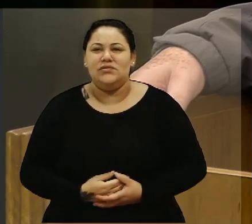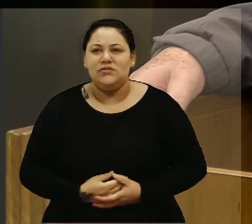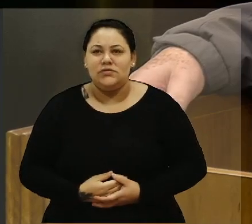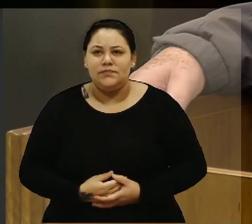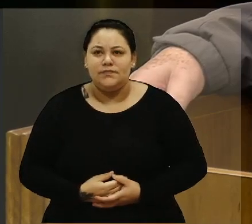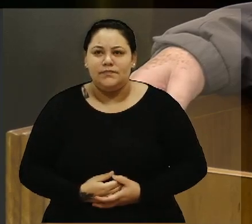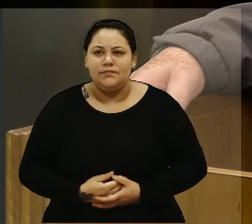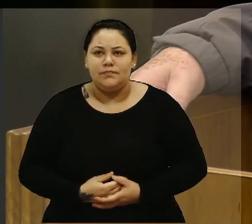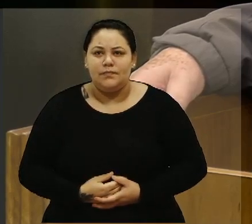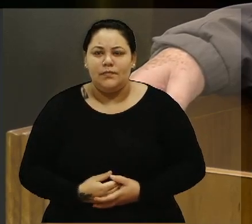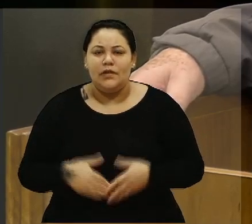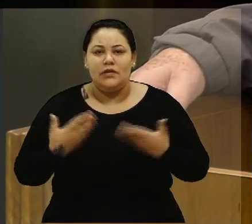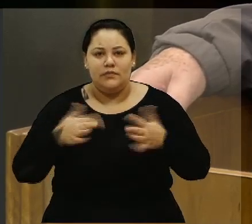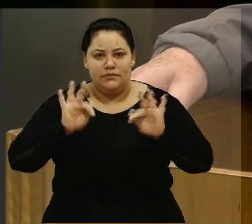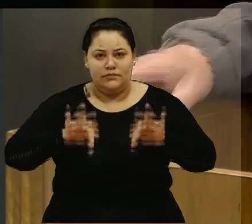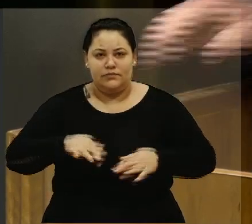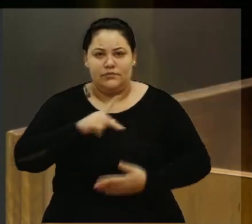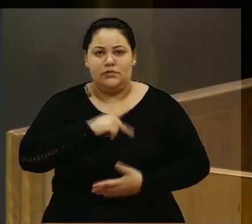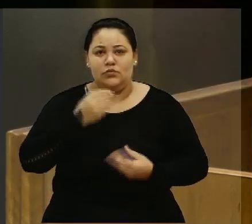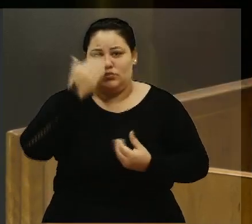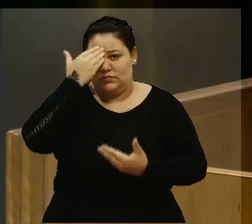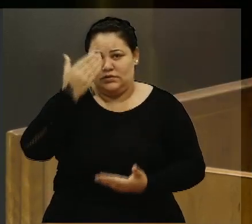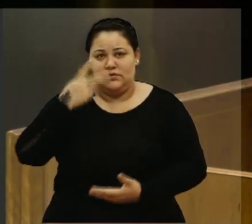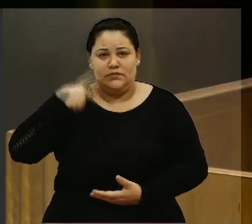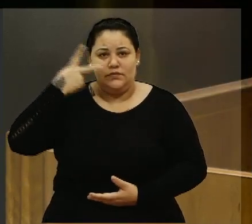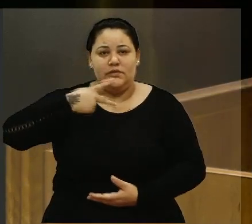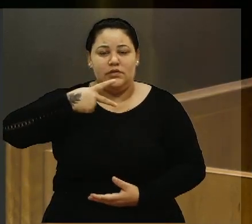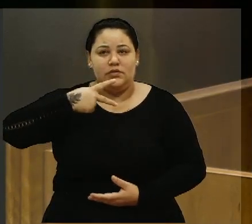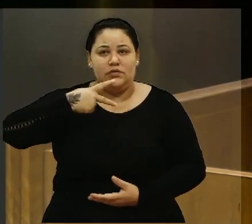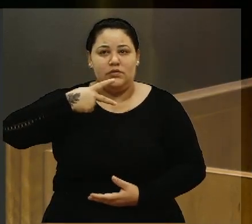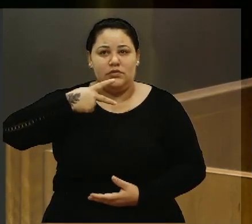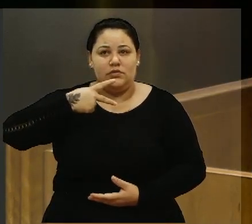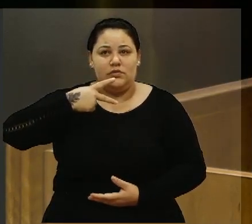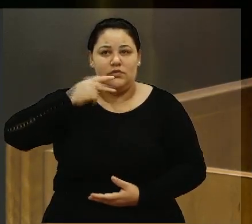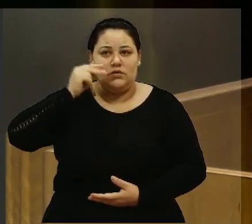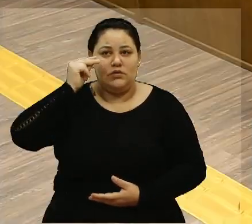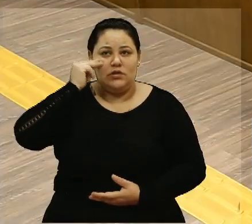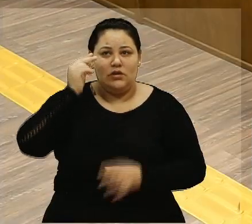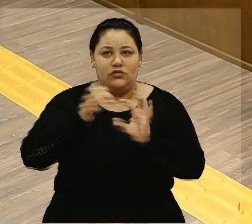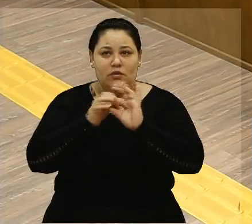concluo, presidente. Muito obrigado, vereador Cláudio, mais uma vez, pela cedência do seu espaço. Obrigado, vereador.